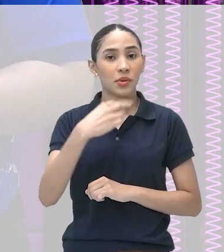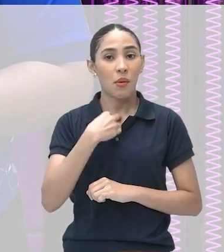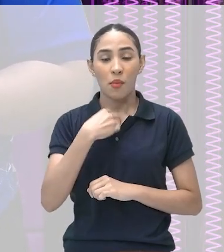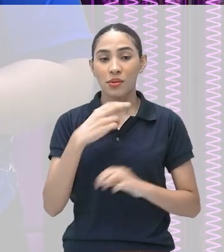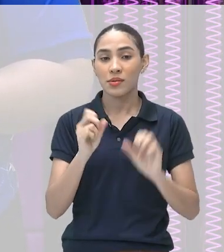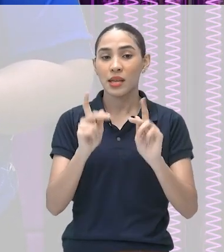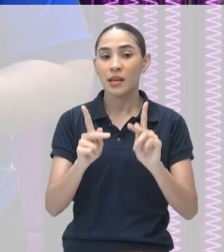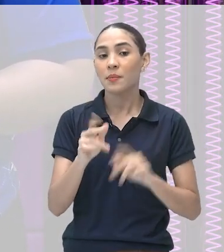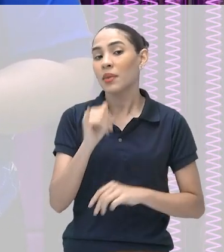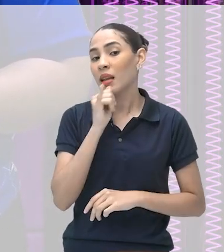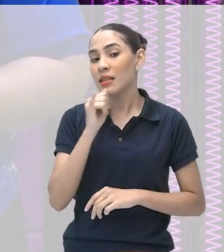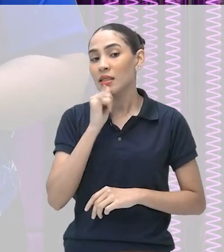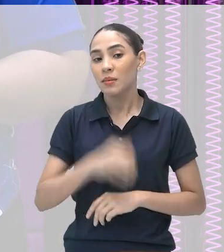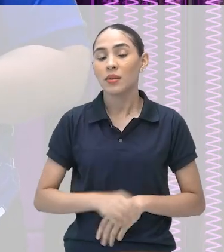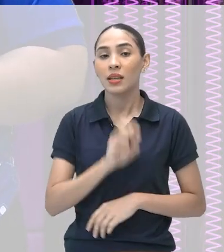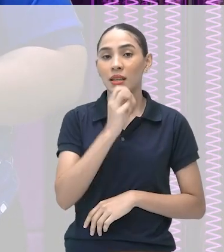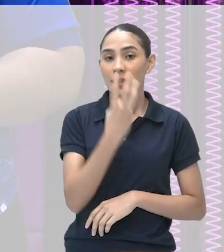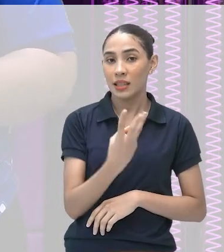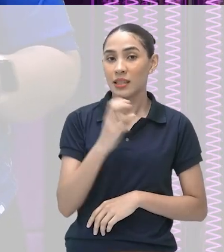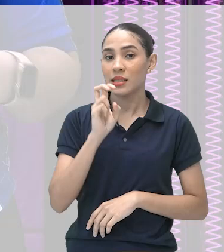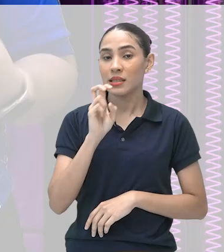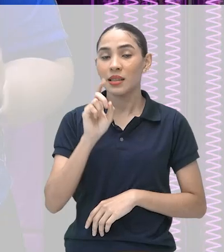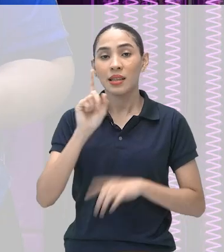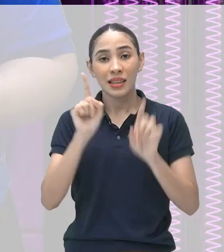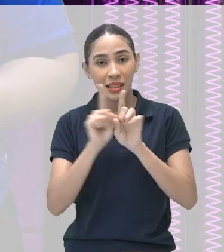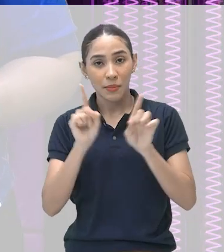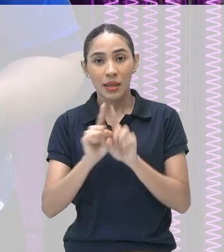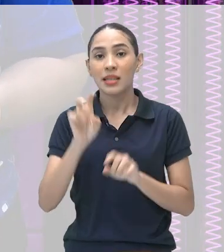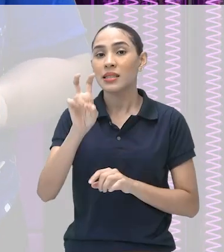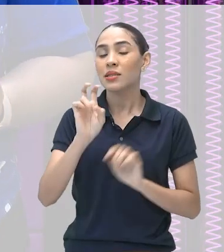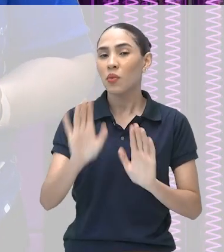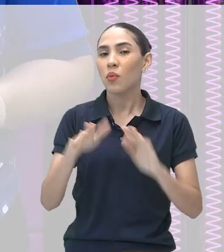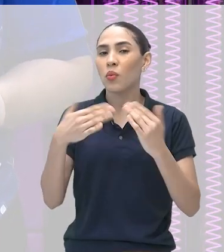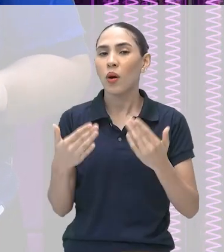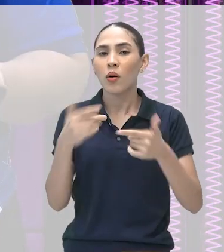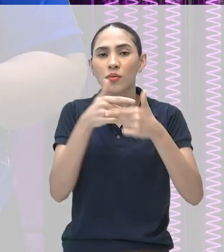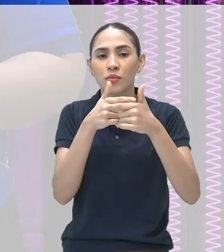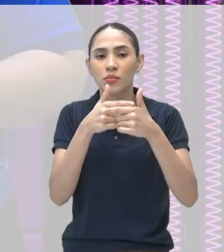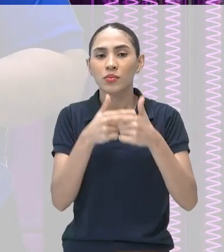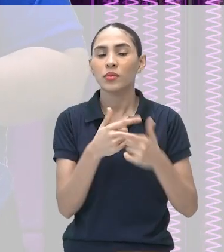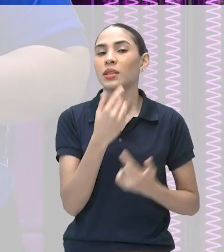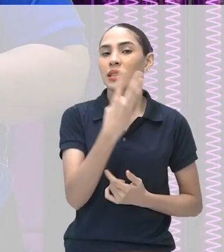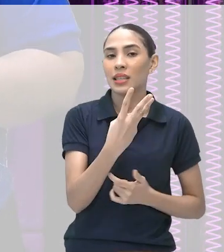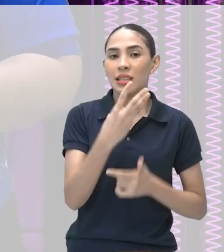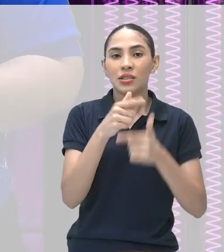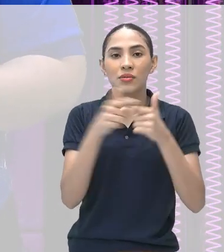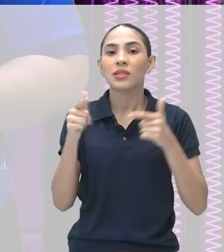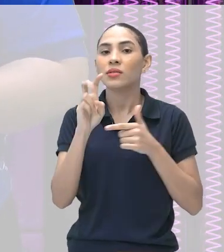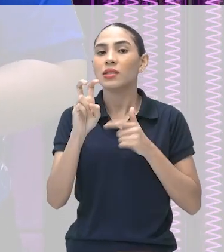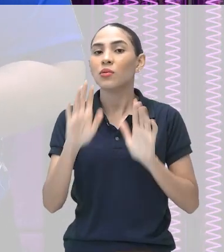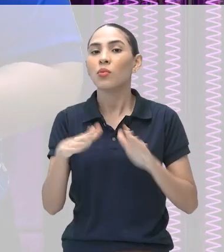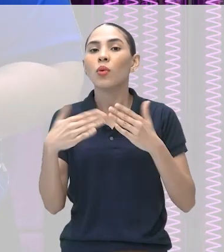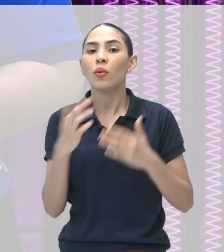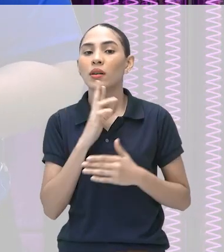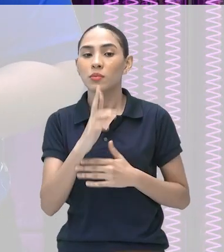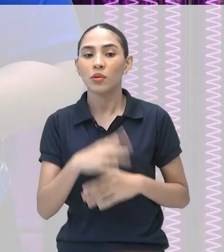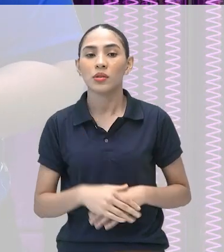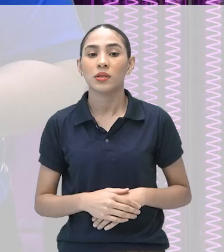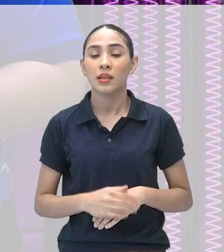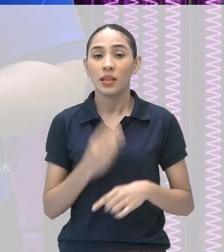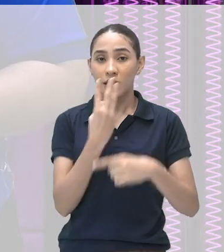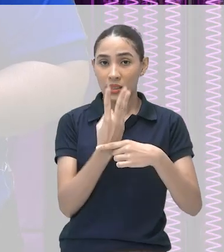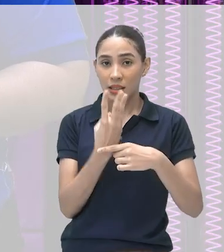temos aqui, por exemplo, 3 e 5. Qual seria a razão entre 3 e 5? Seria